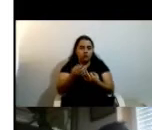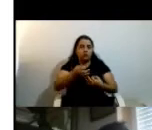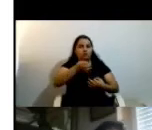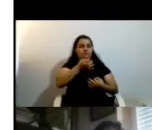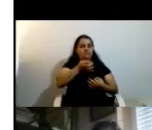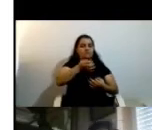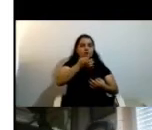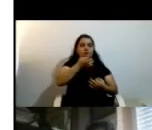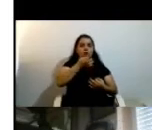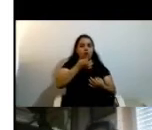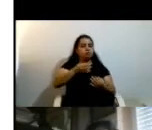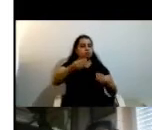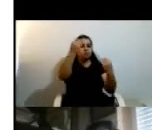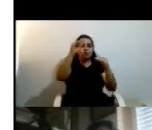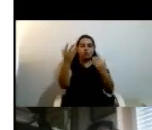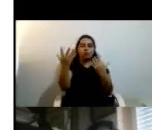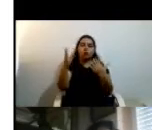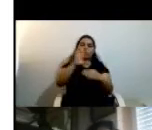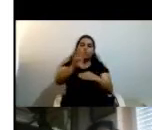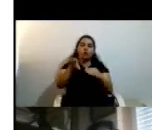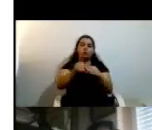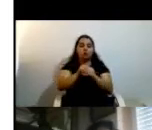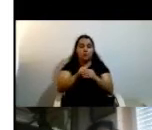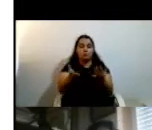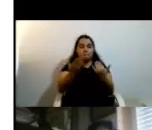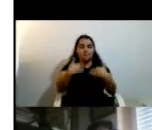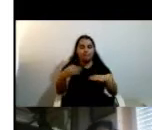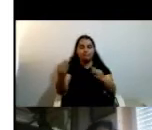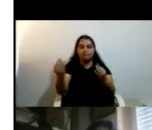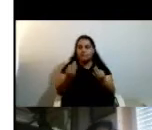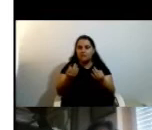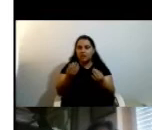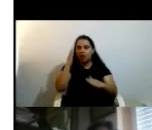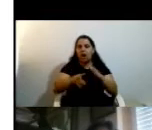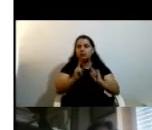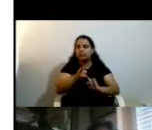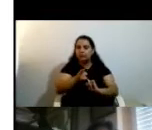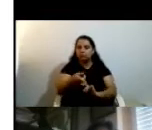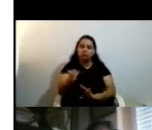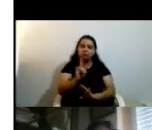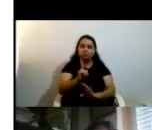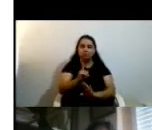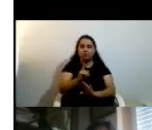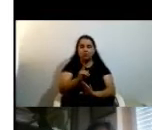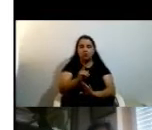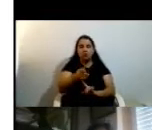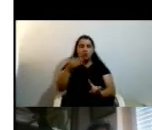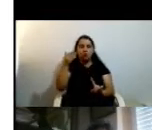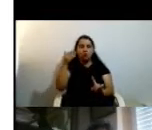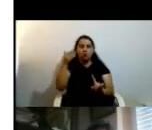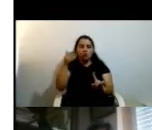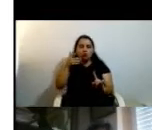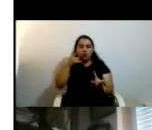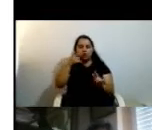educação inclusiva, temos, na verdade, uma manutenção do foco do problema no indivíduo. Ou seja, a escola não olha para